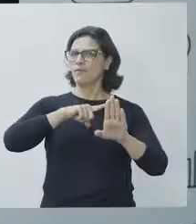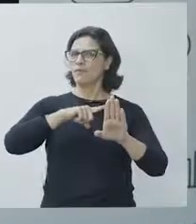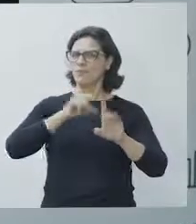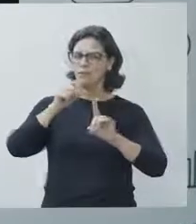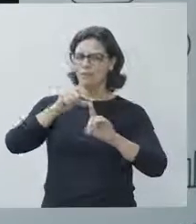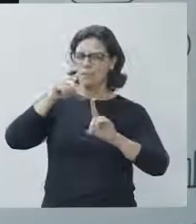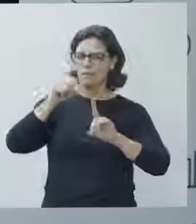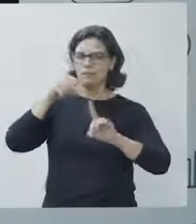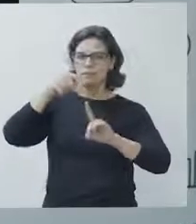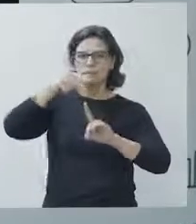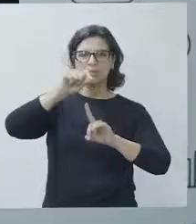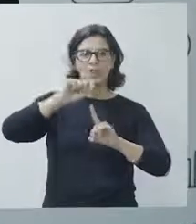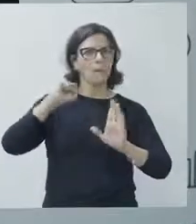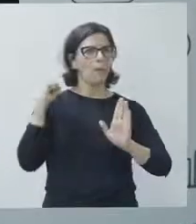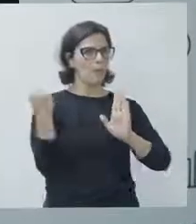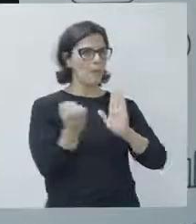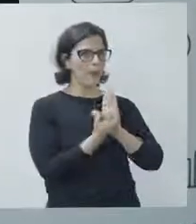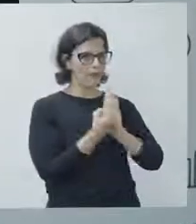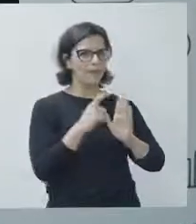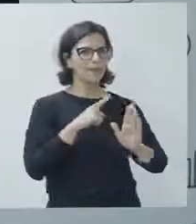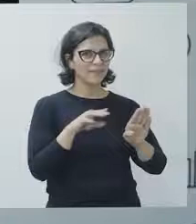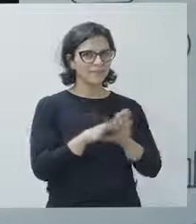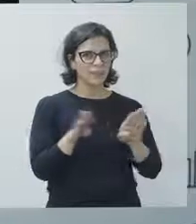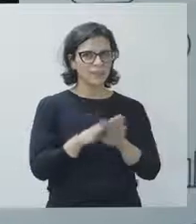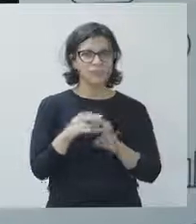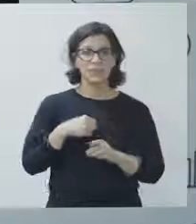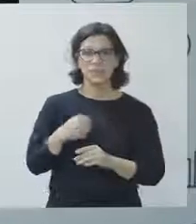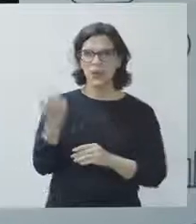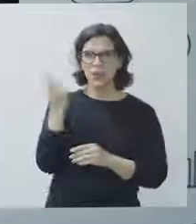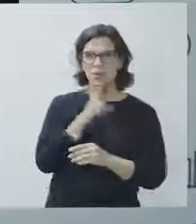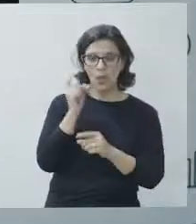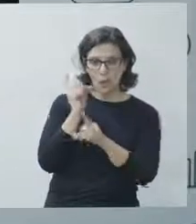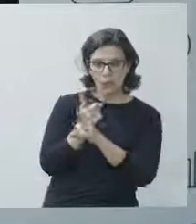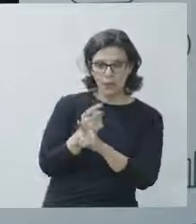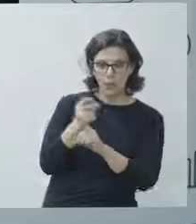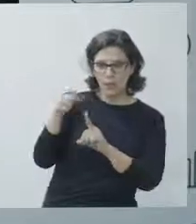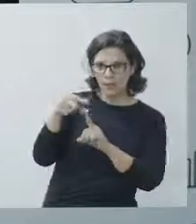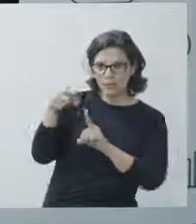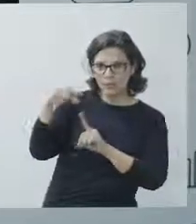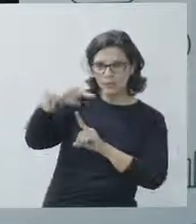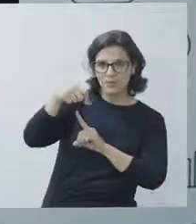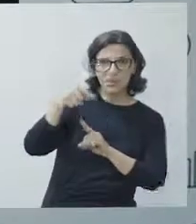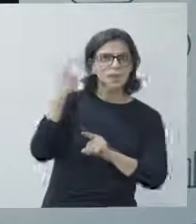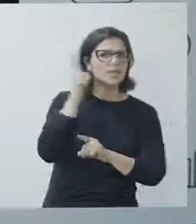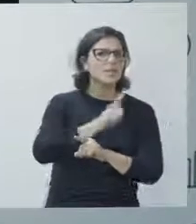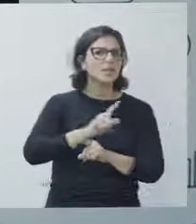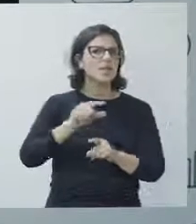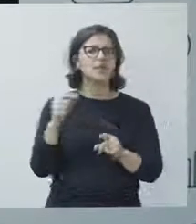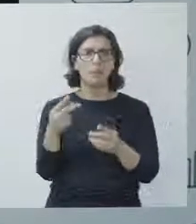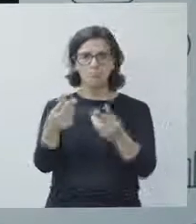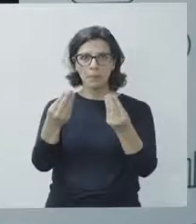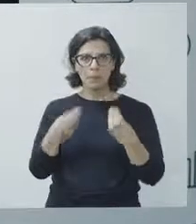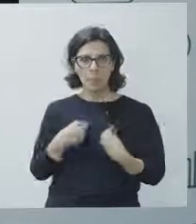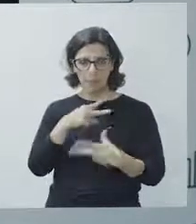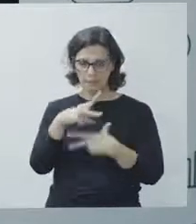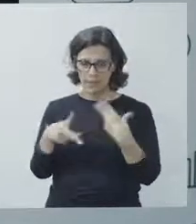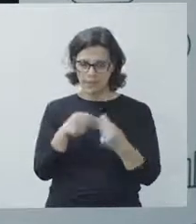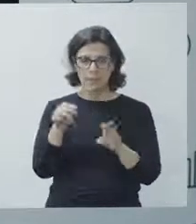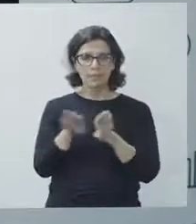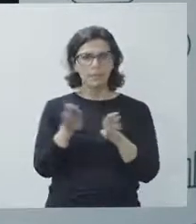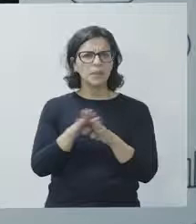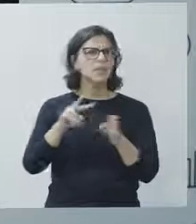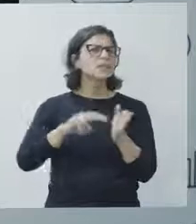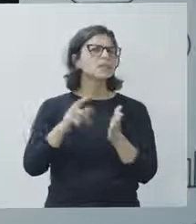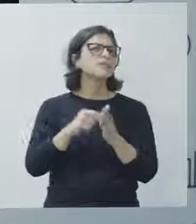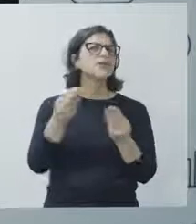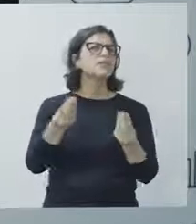Ele tem ali um simbolismo. Se você tiver o trevo de quatro folhas, se você encontrar ou se você ganhar um trevo de quatro